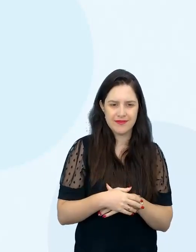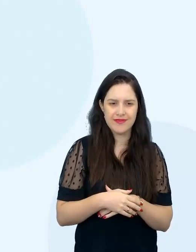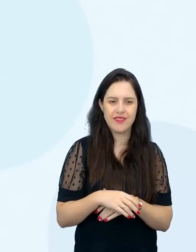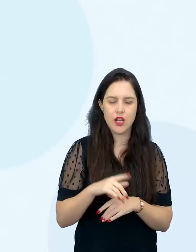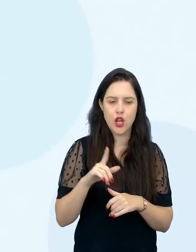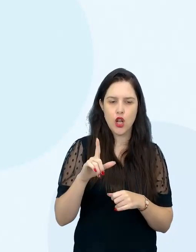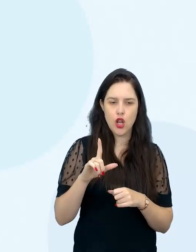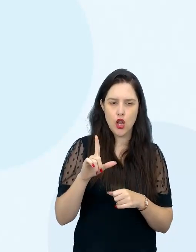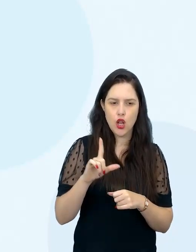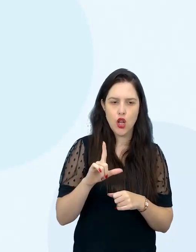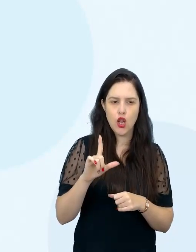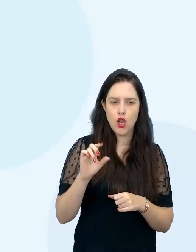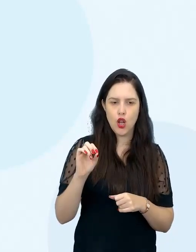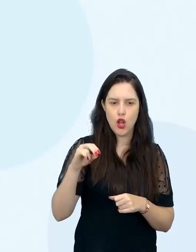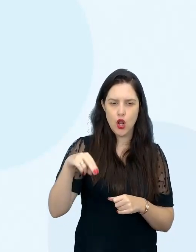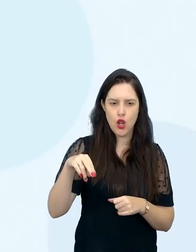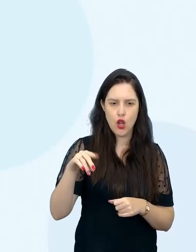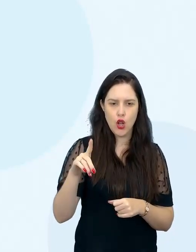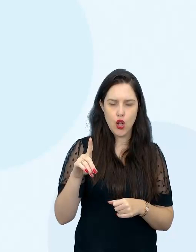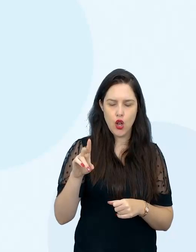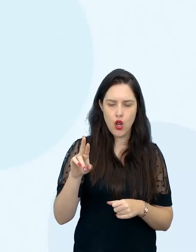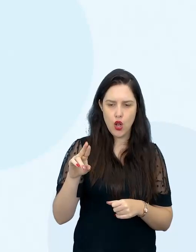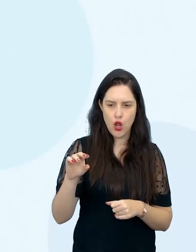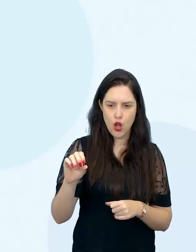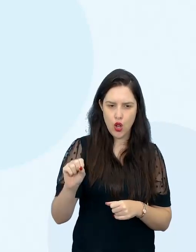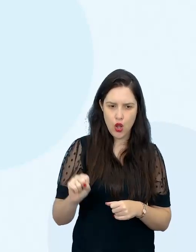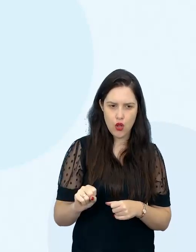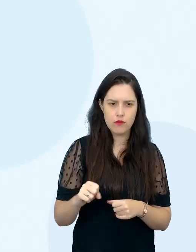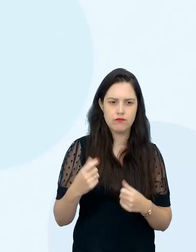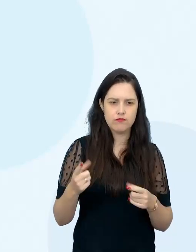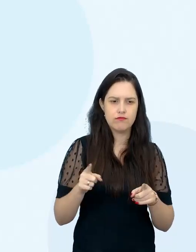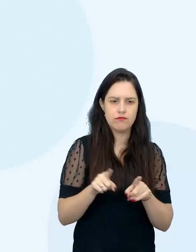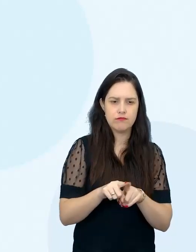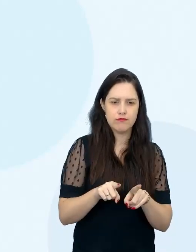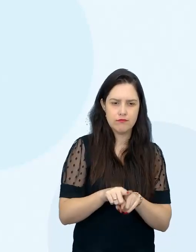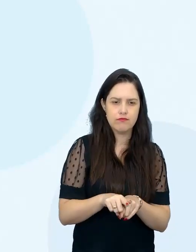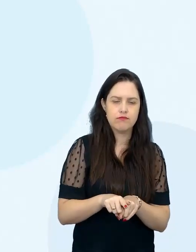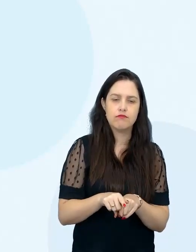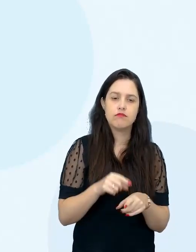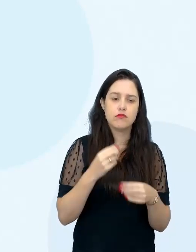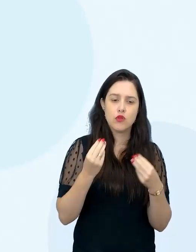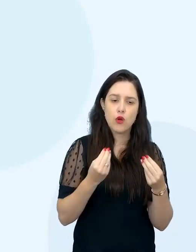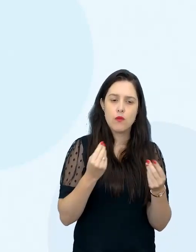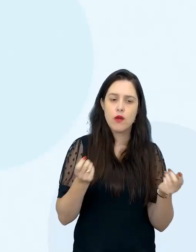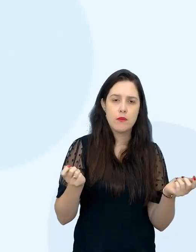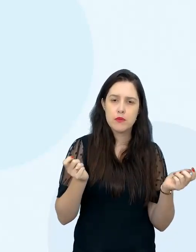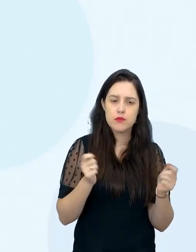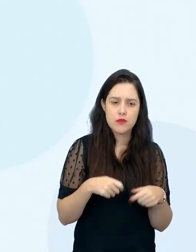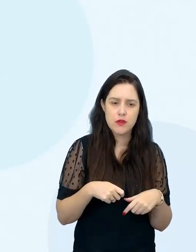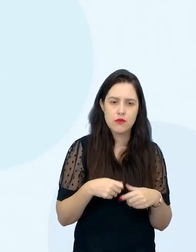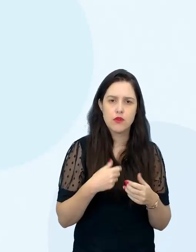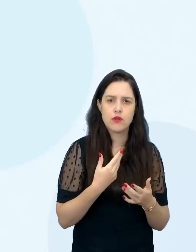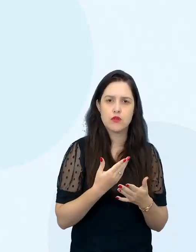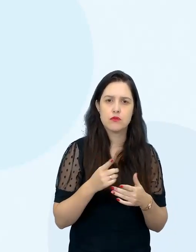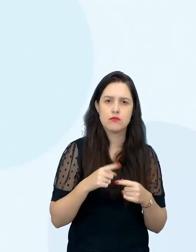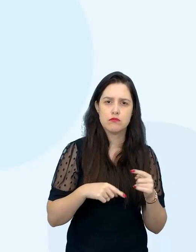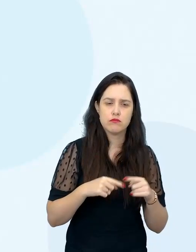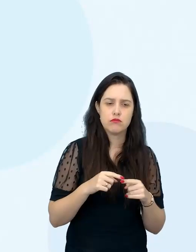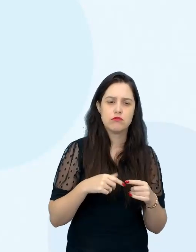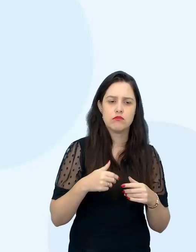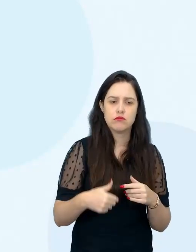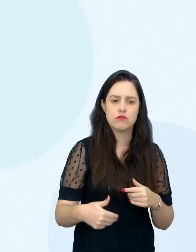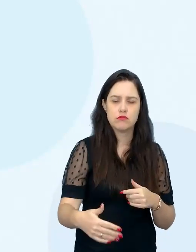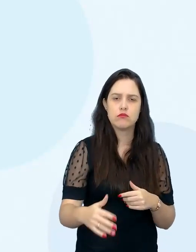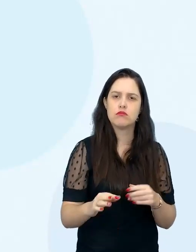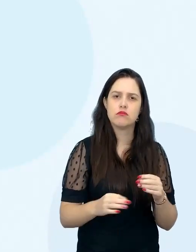era bem poluído, né, assim como o rio Tietê na capital. Então, como é que foi possível aí tornar o rio super navegável depois,